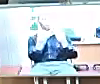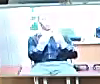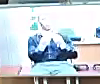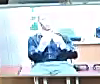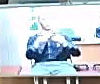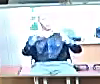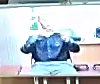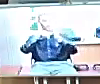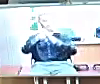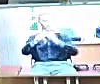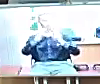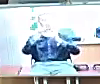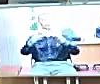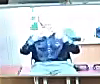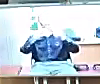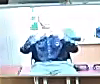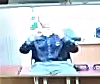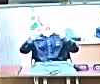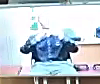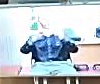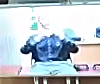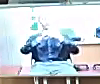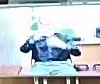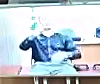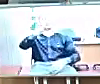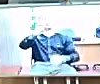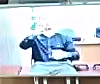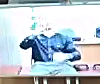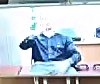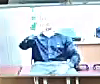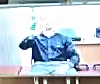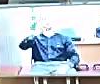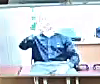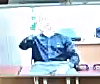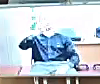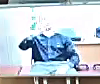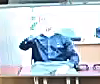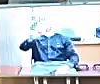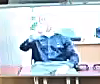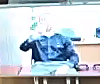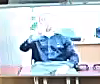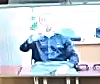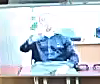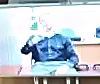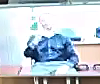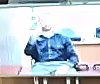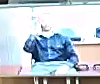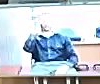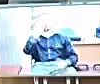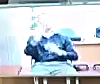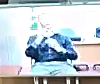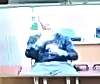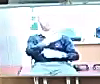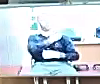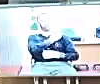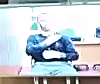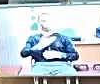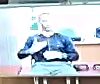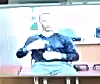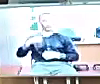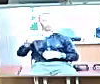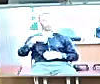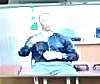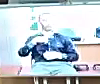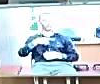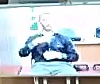secretário também da seplag gostaria de saber se o governo ele fez algum tipo de renúncia